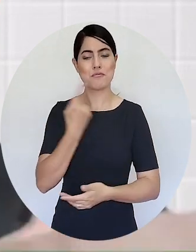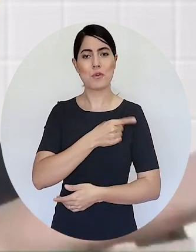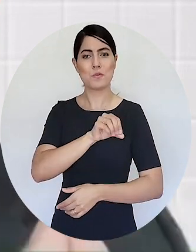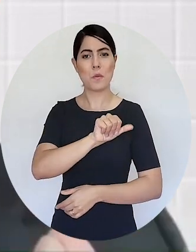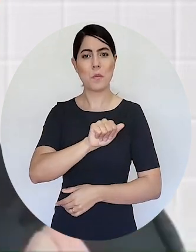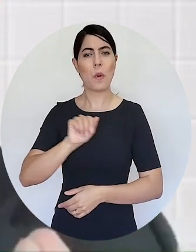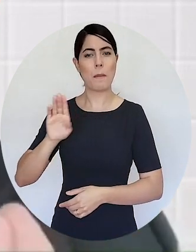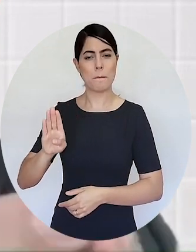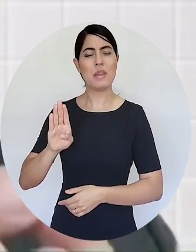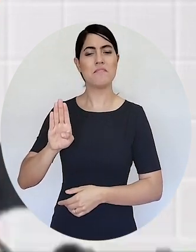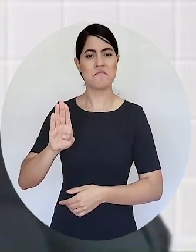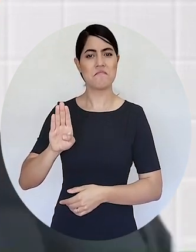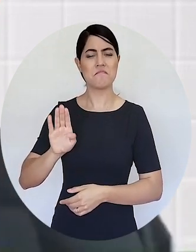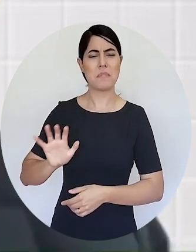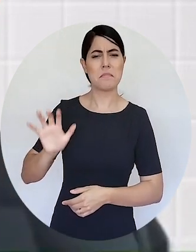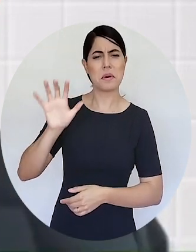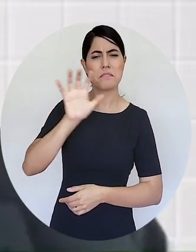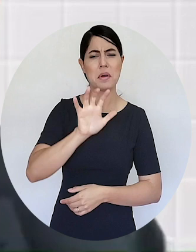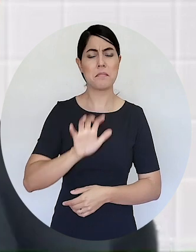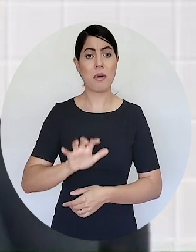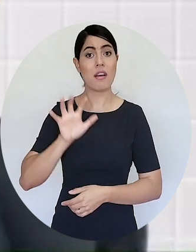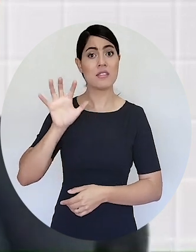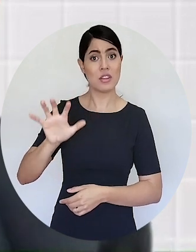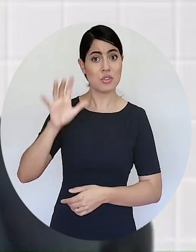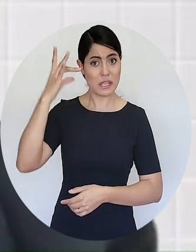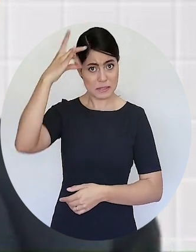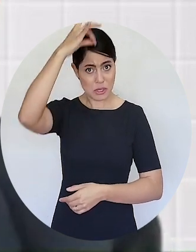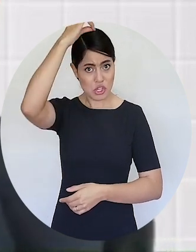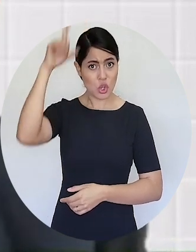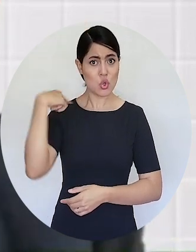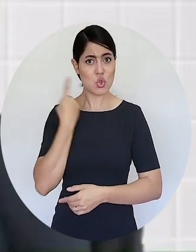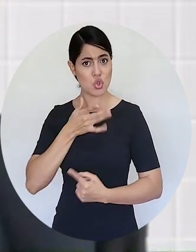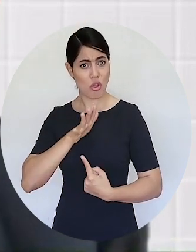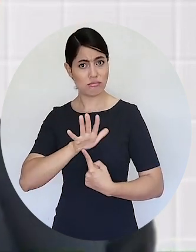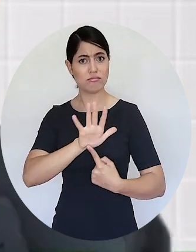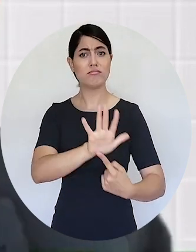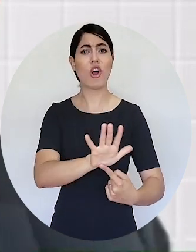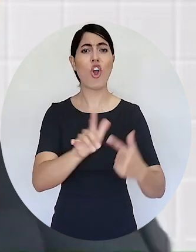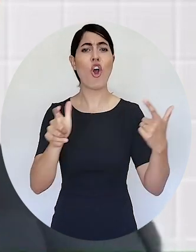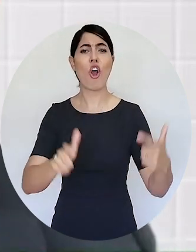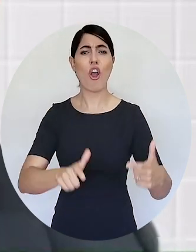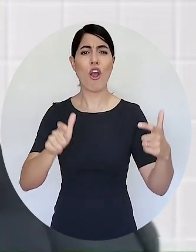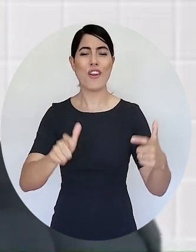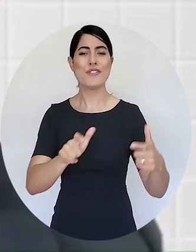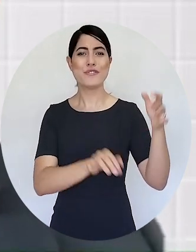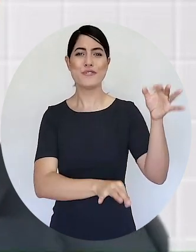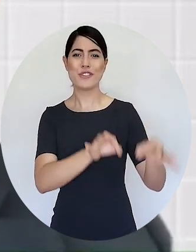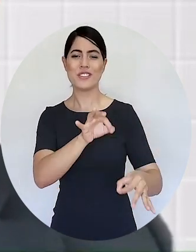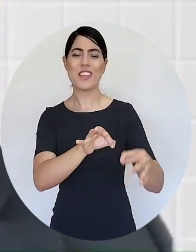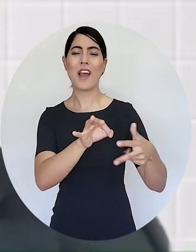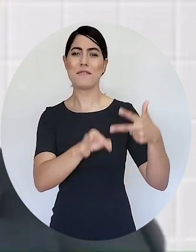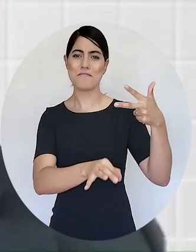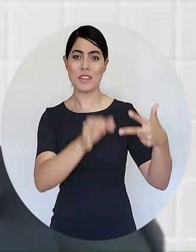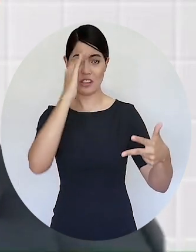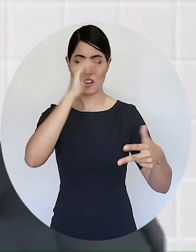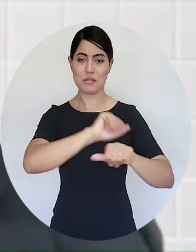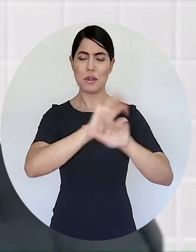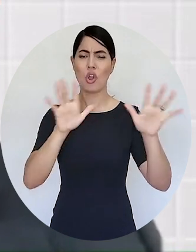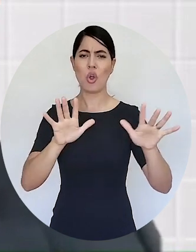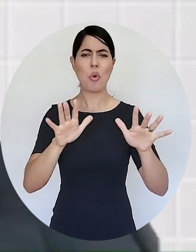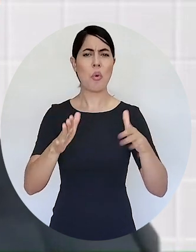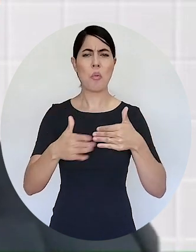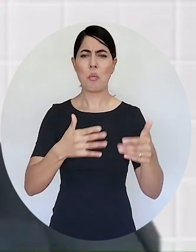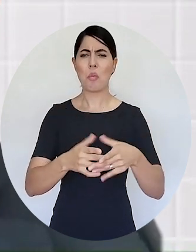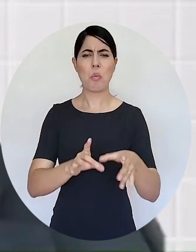dos Advogados do Brasil, Seccional Espírito Santo, esteve presente, demonstrando ao Judiciário que não se pode, numa